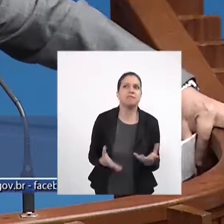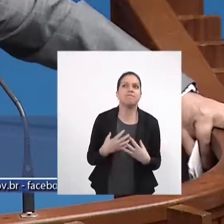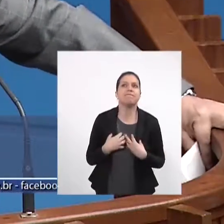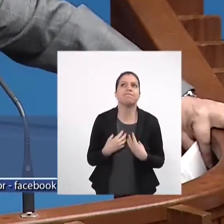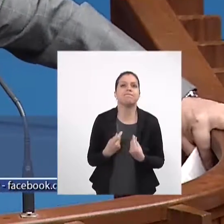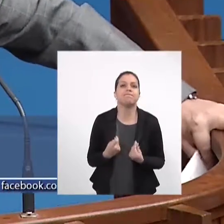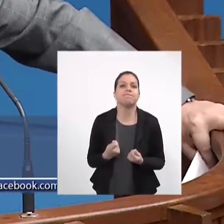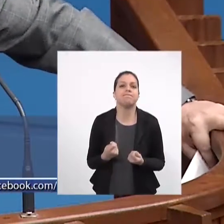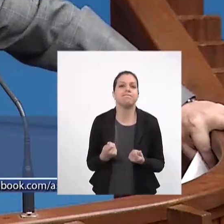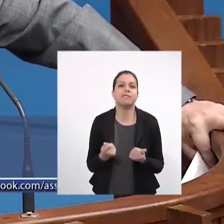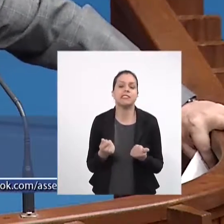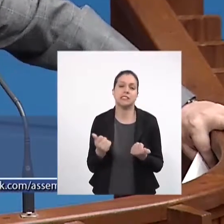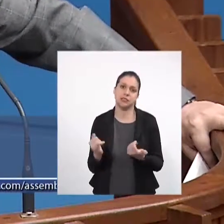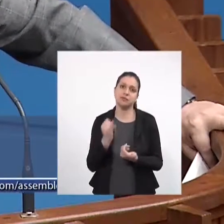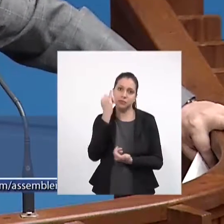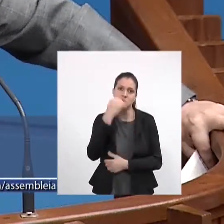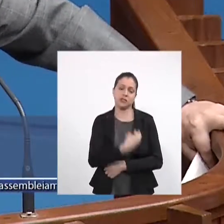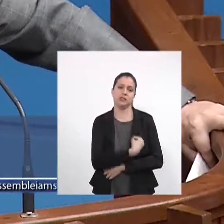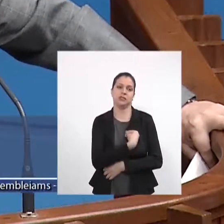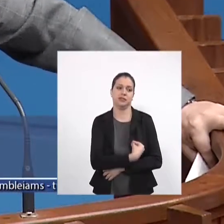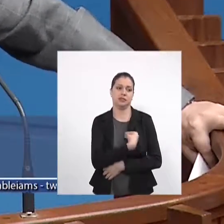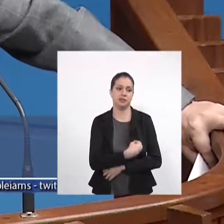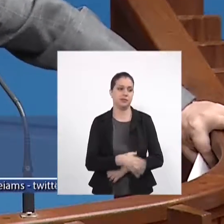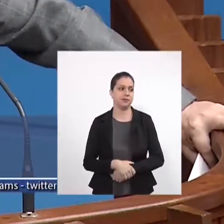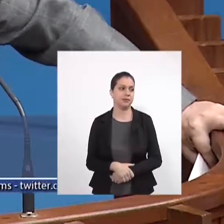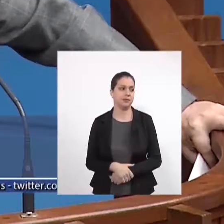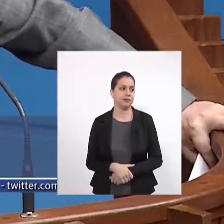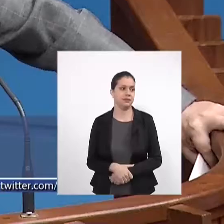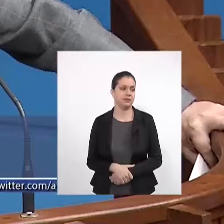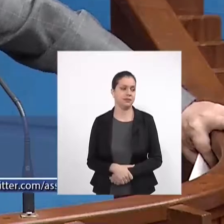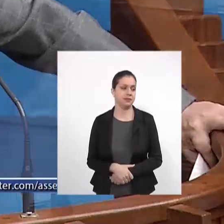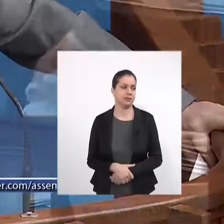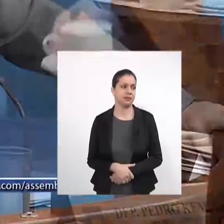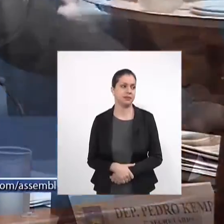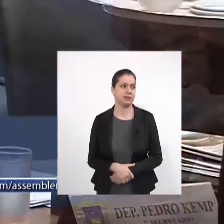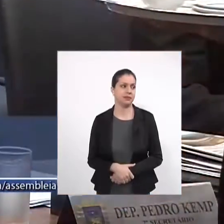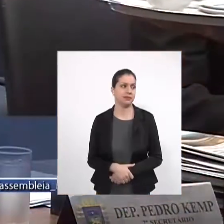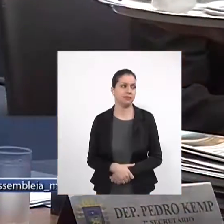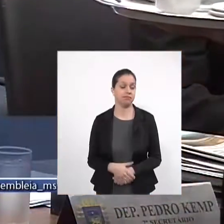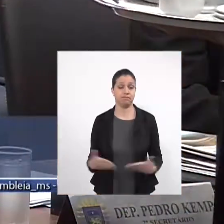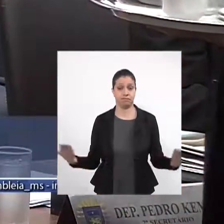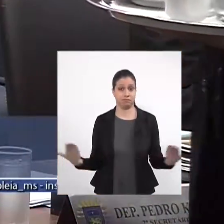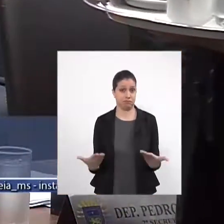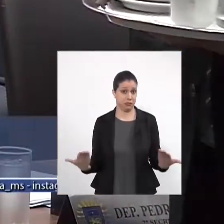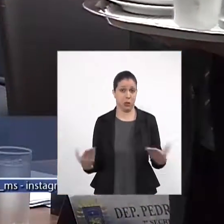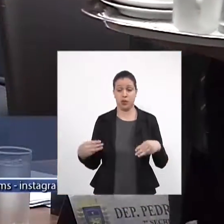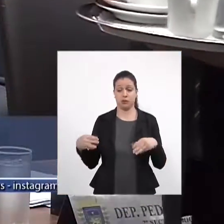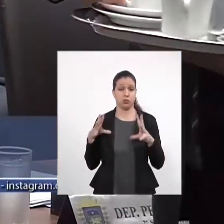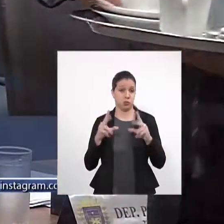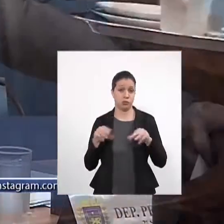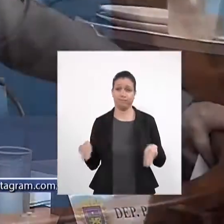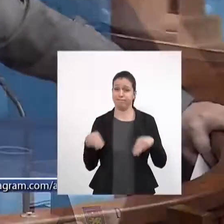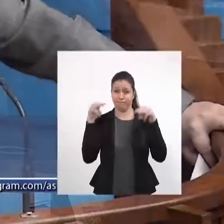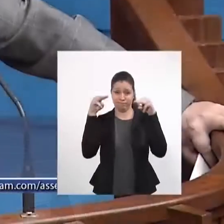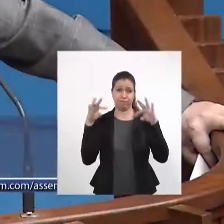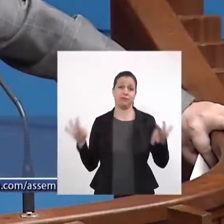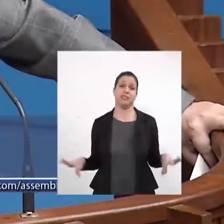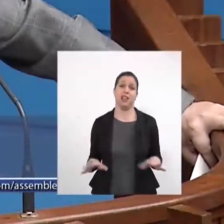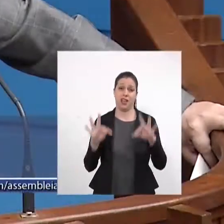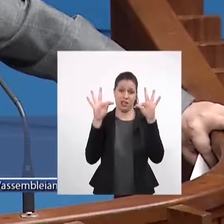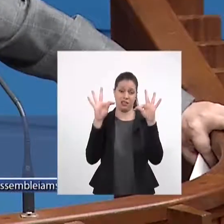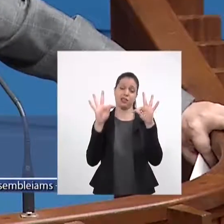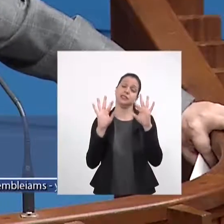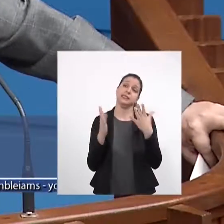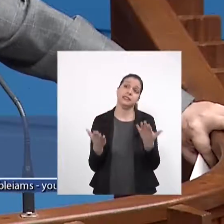tão importante na nossa vida e que, com a fluidez dos tempos modernos,